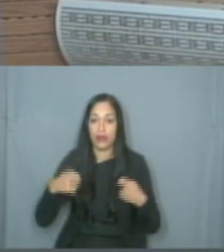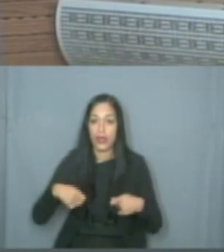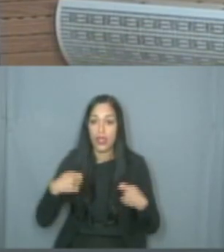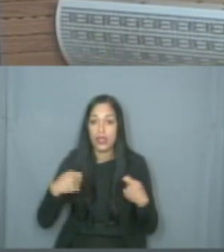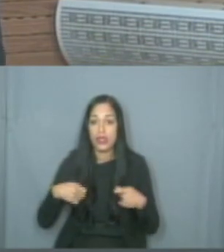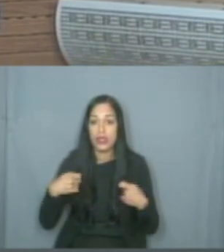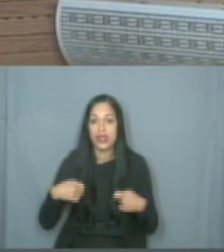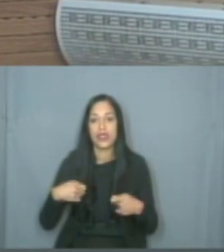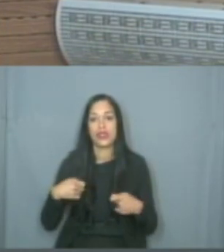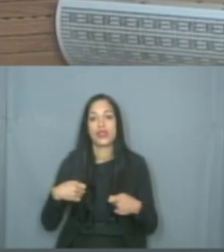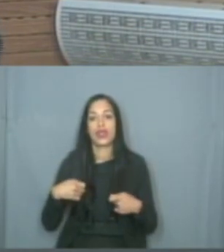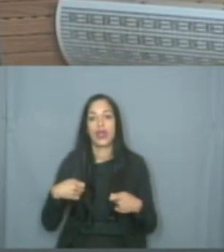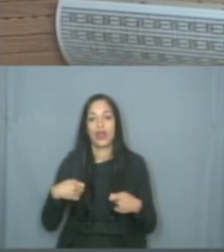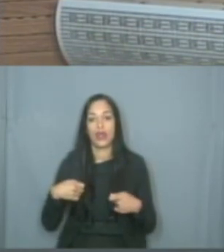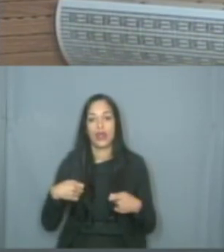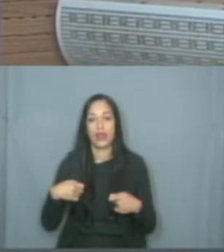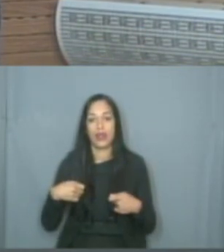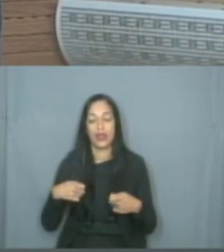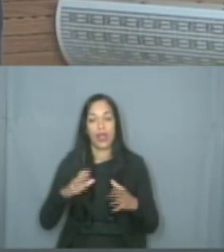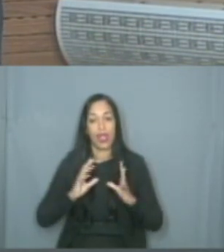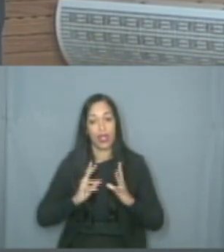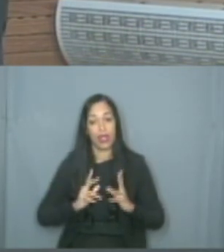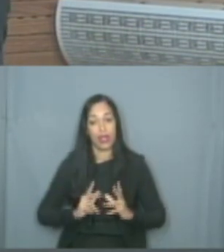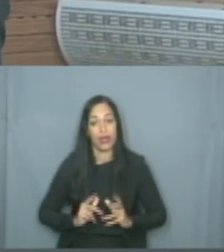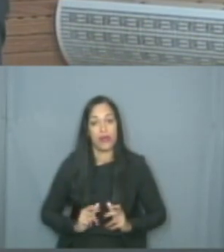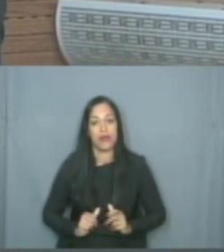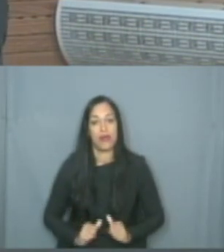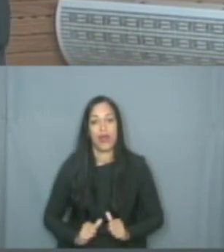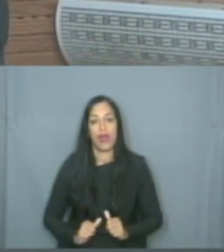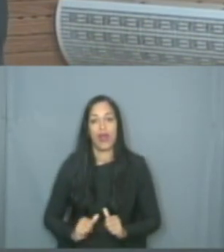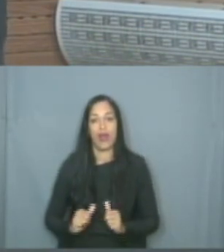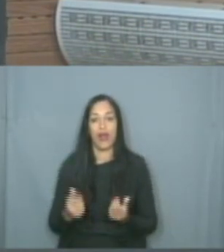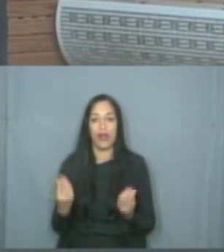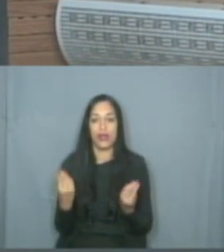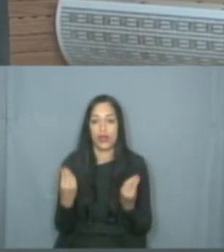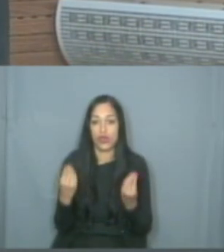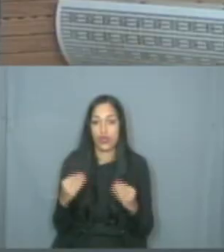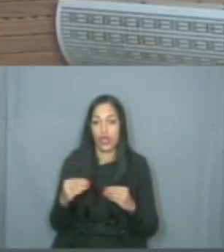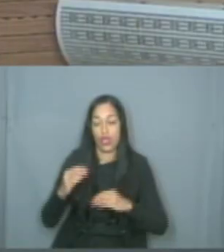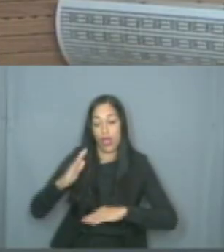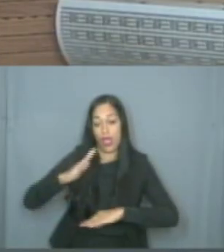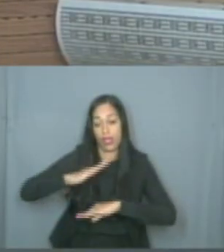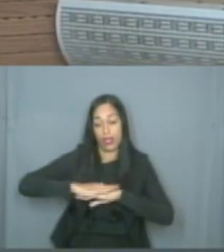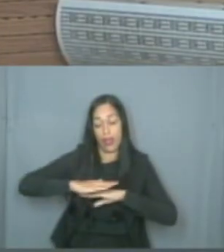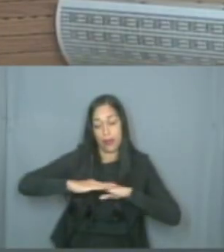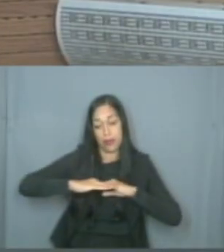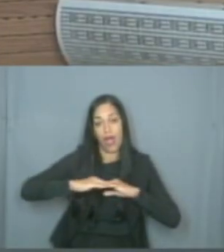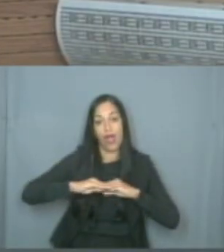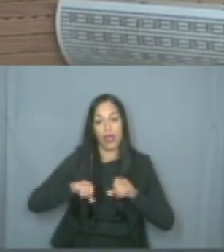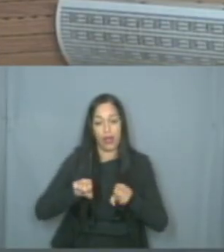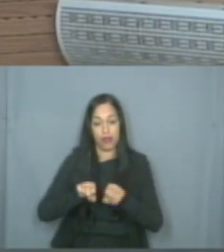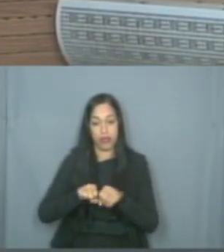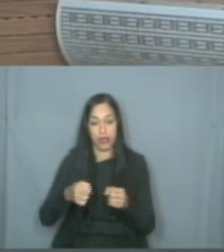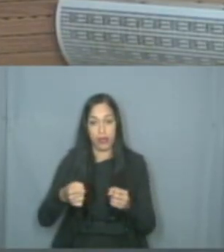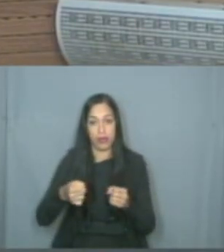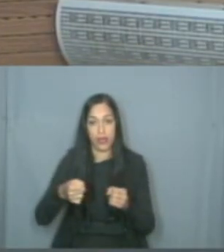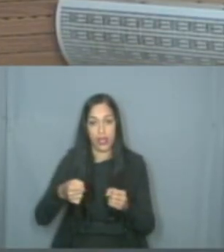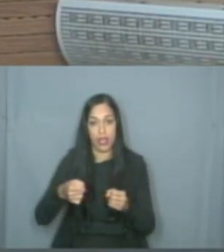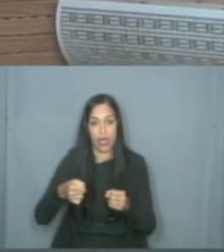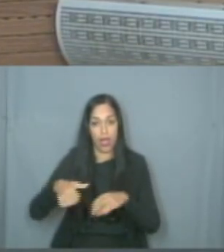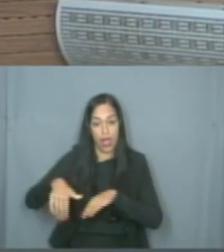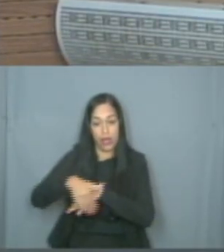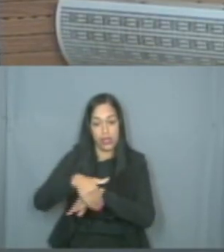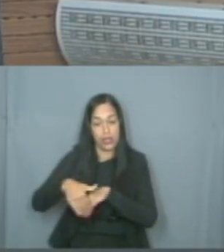de serviço, fazer a desobstrução de uma galeria, fazer uma recolocação de uma tampa, ela quebra a calçada e não